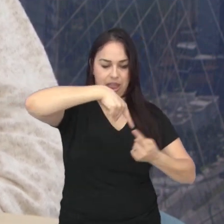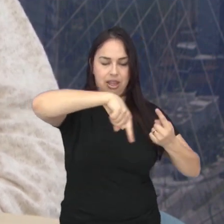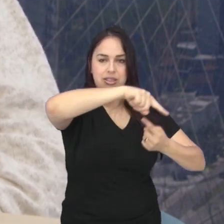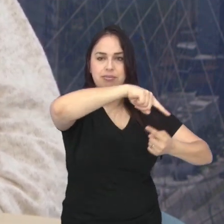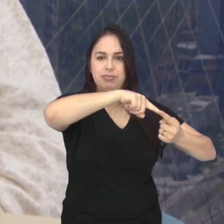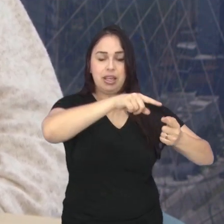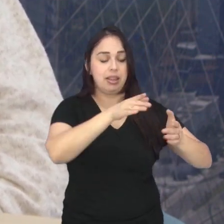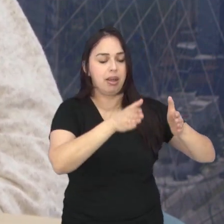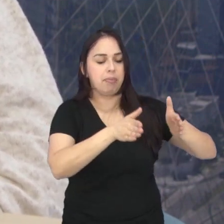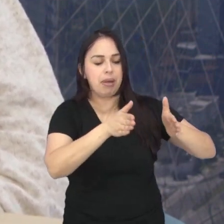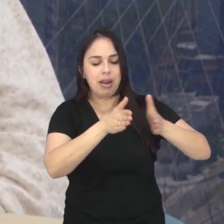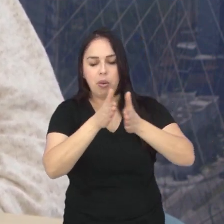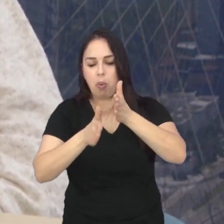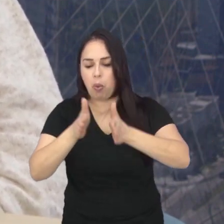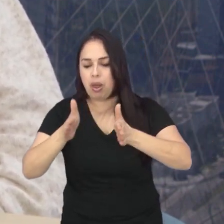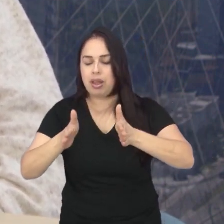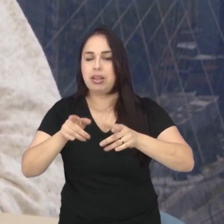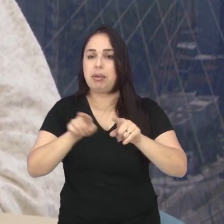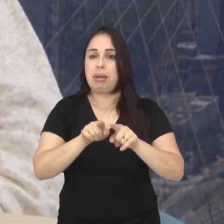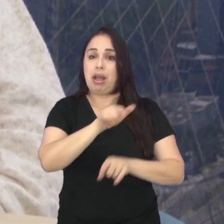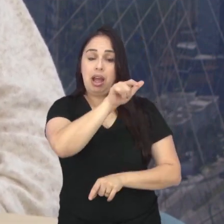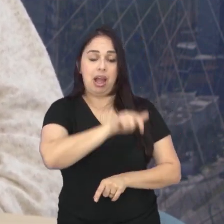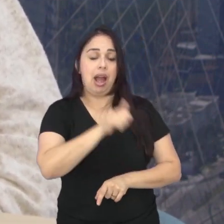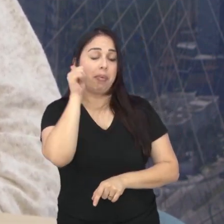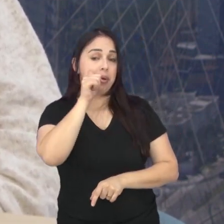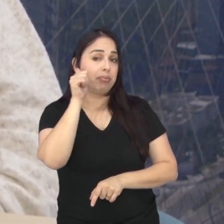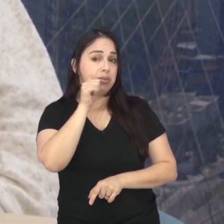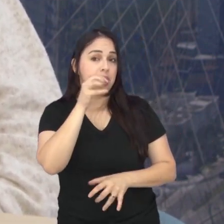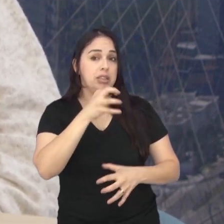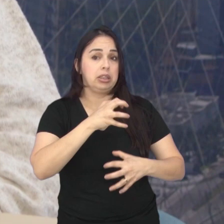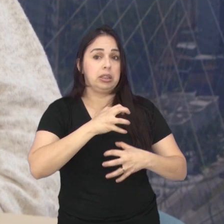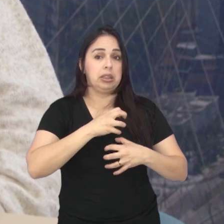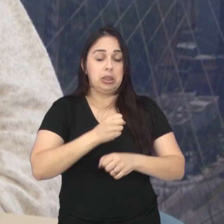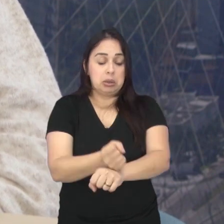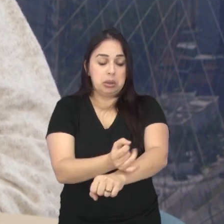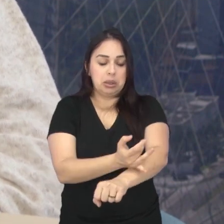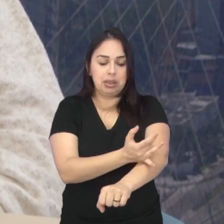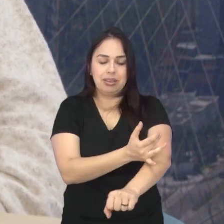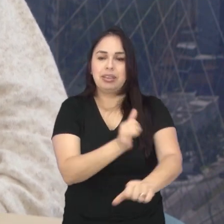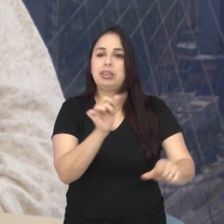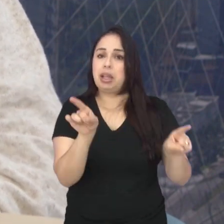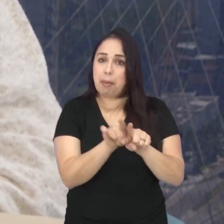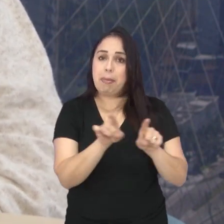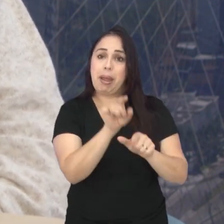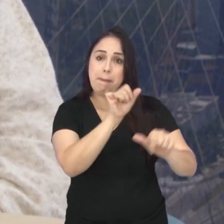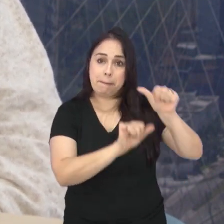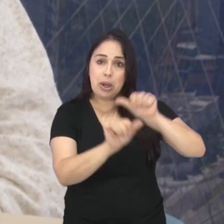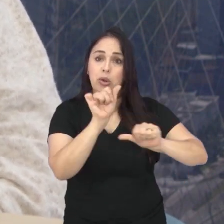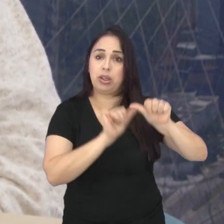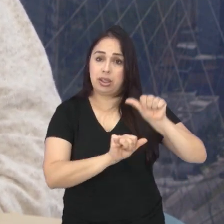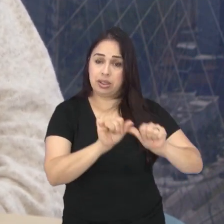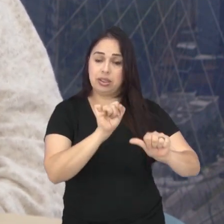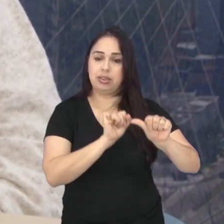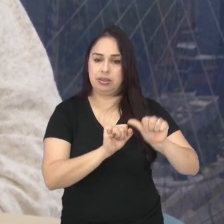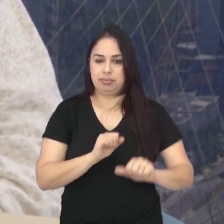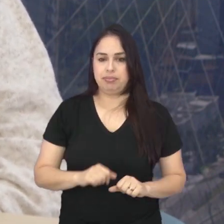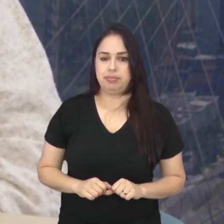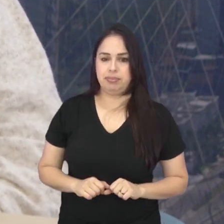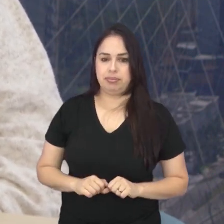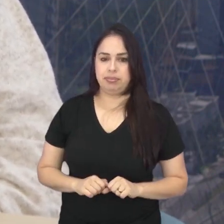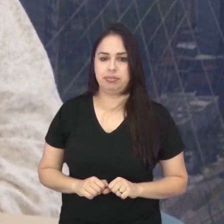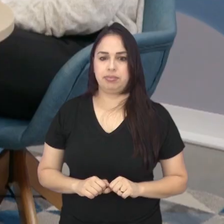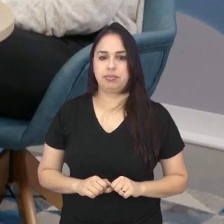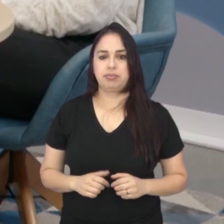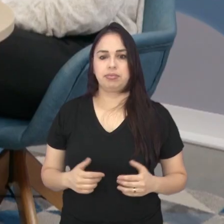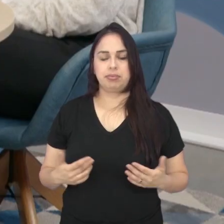enfrenta várias fases, o estado emocional dela também se altera de acordo com as fases do ciclo de violência doméstica.